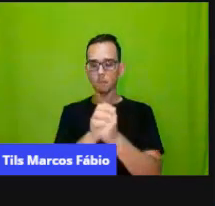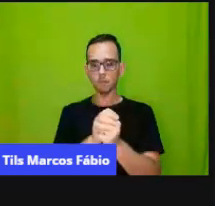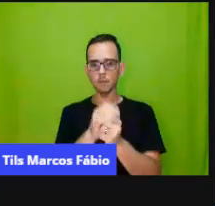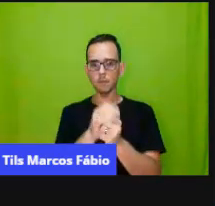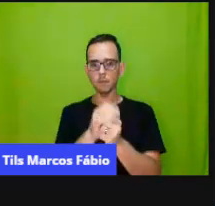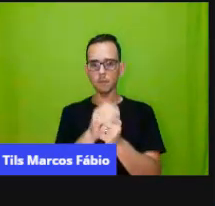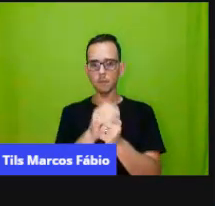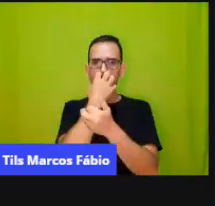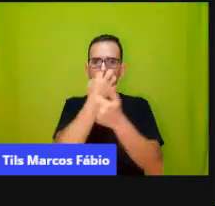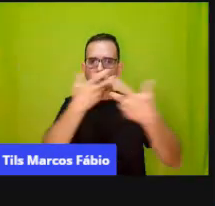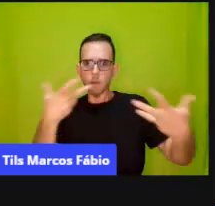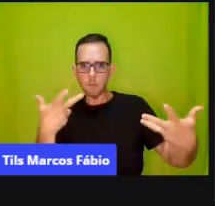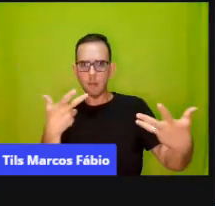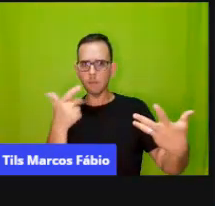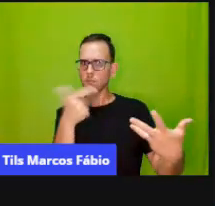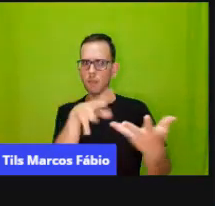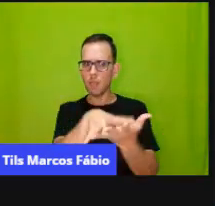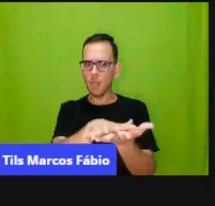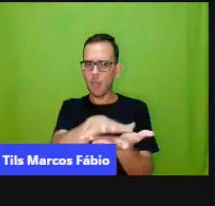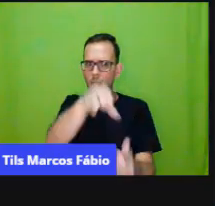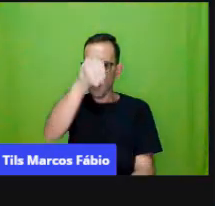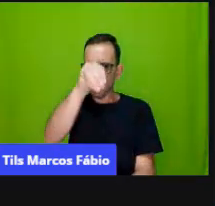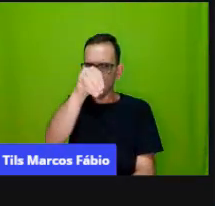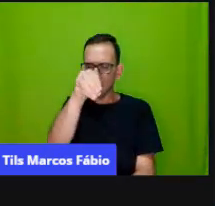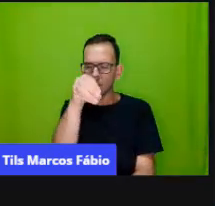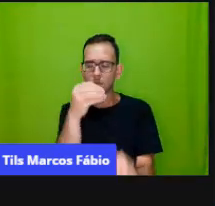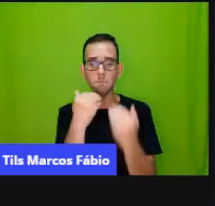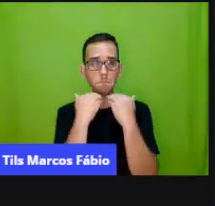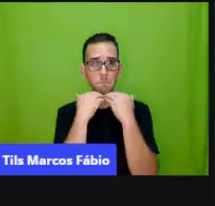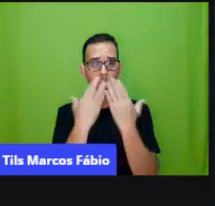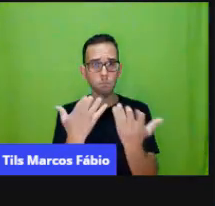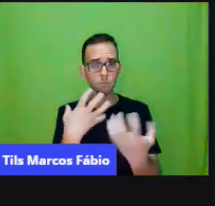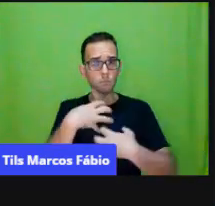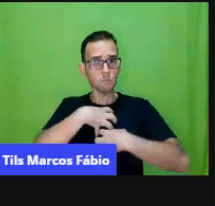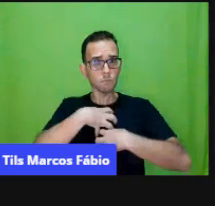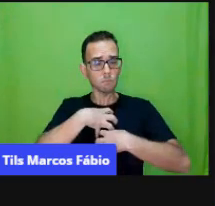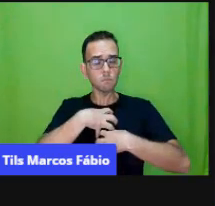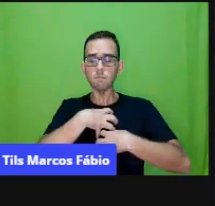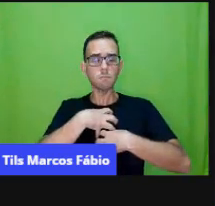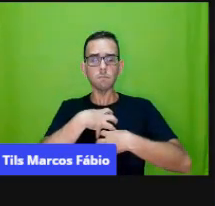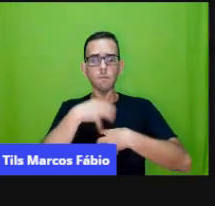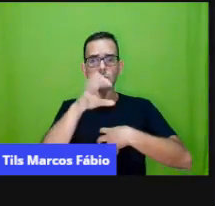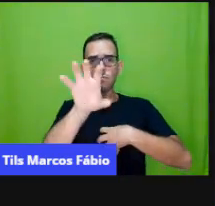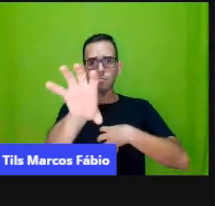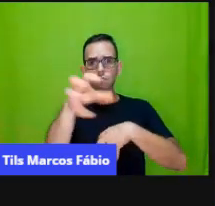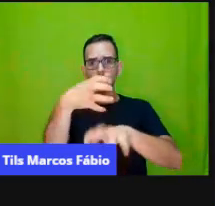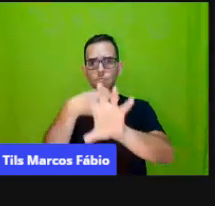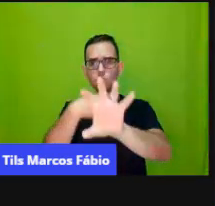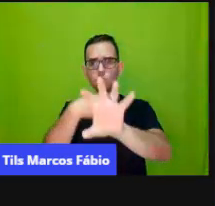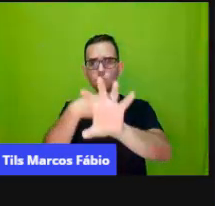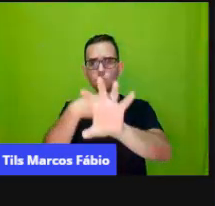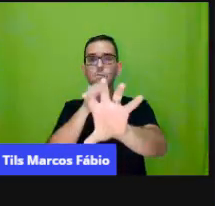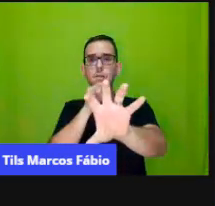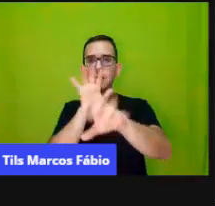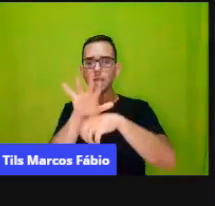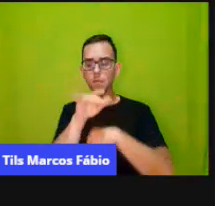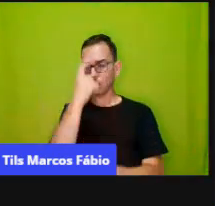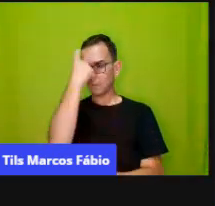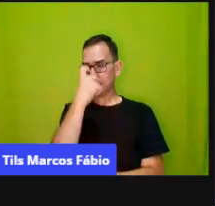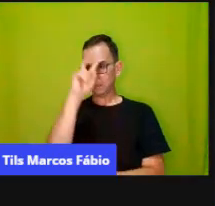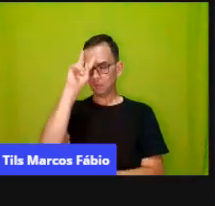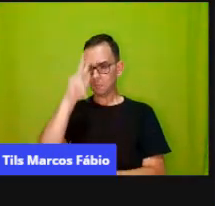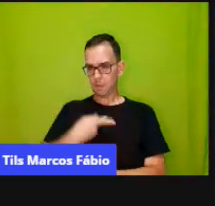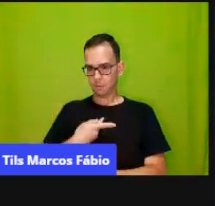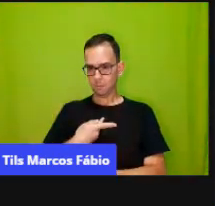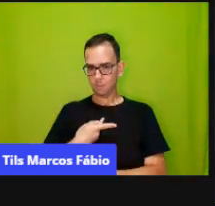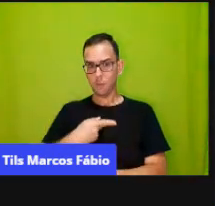sentir, né? E isso também atingiu, inclusive, os seres humanos, porque os bebês, por exemplo, enquanto não eram batizados para